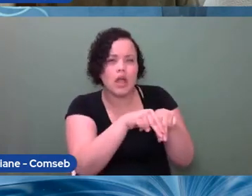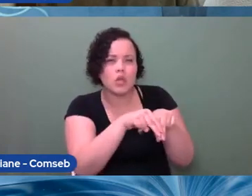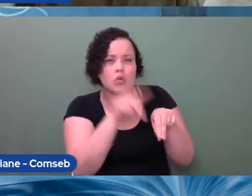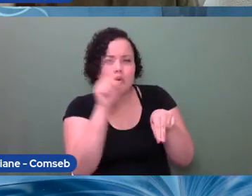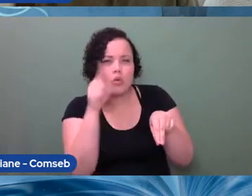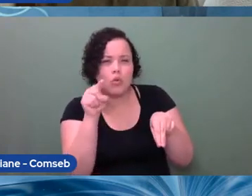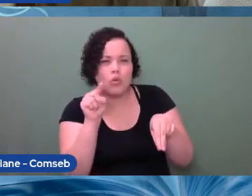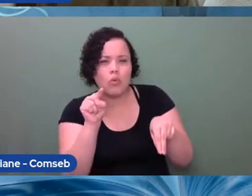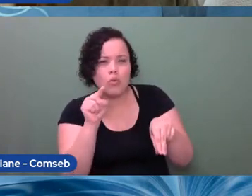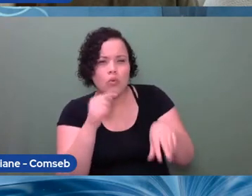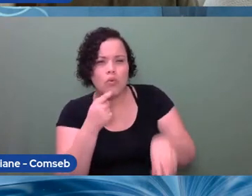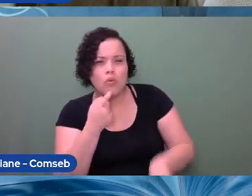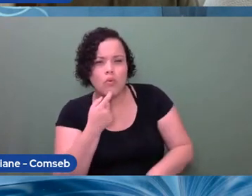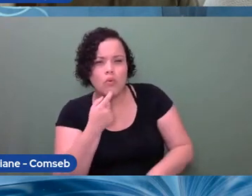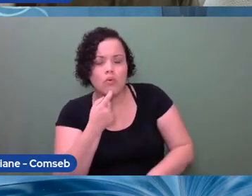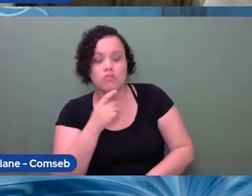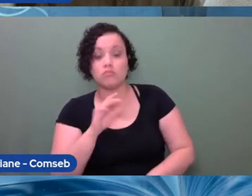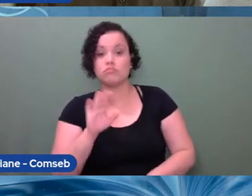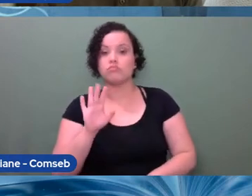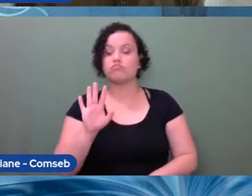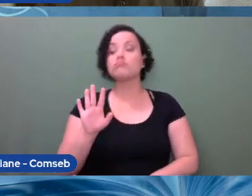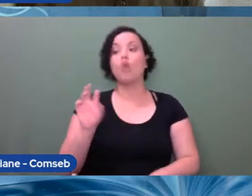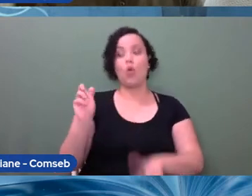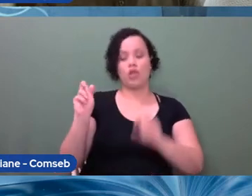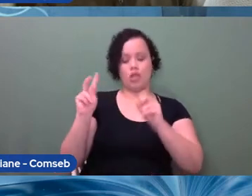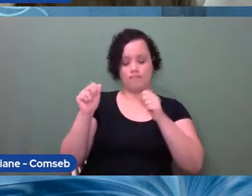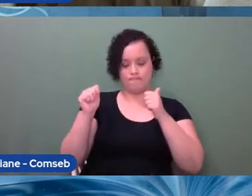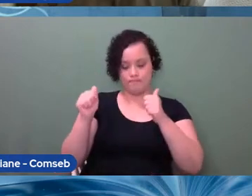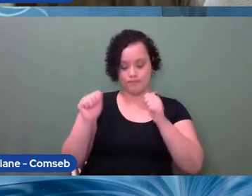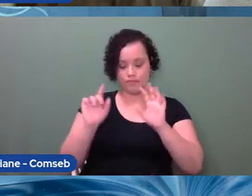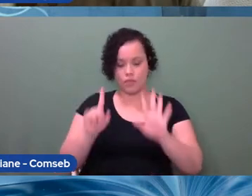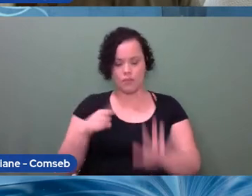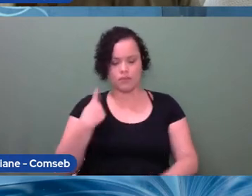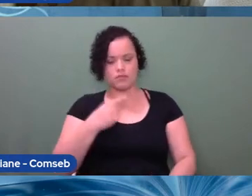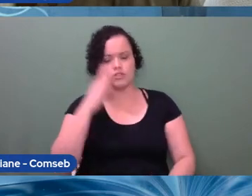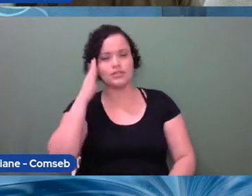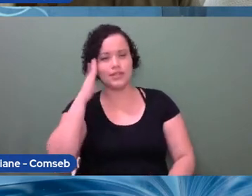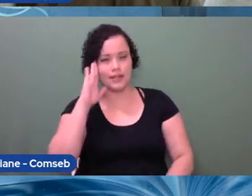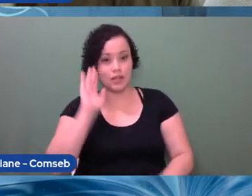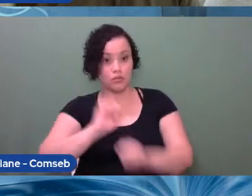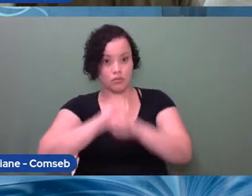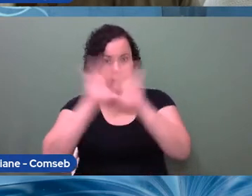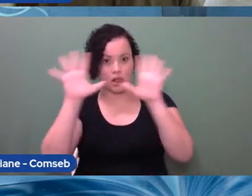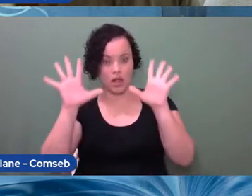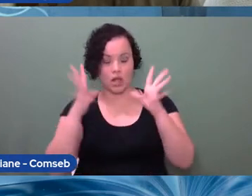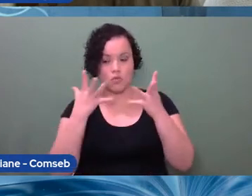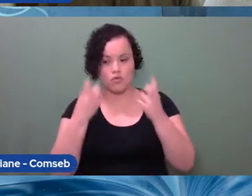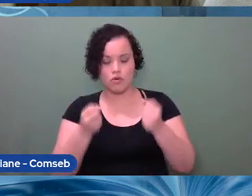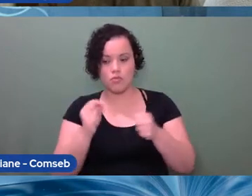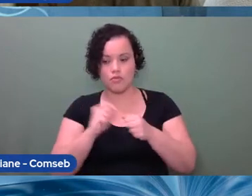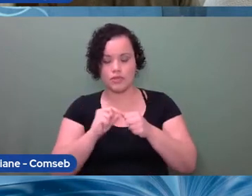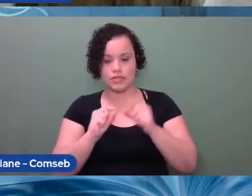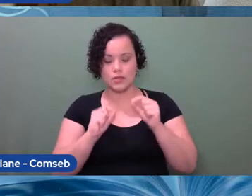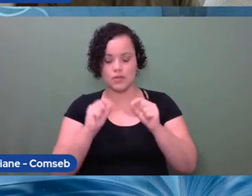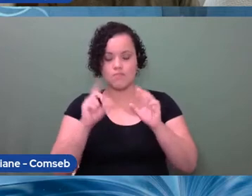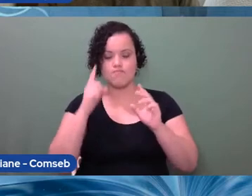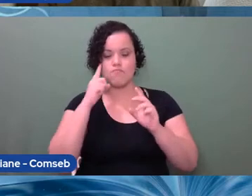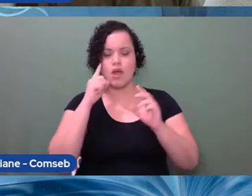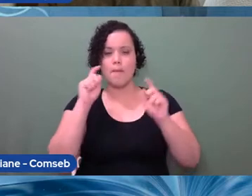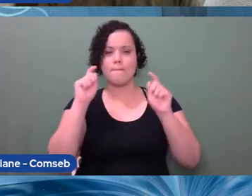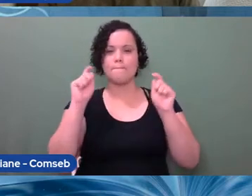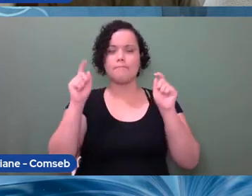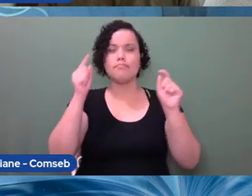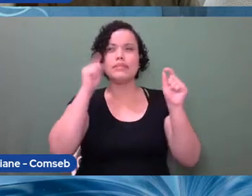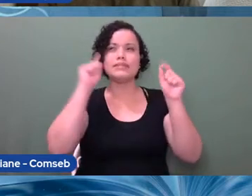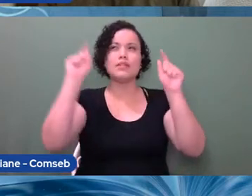Muito bem. Para a gente entender isso com clareza, a gente vai fazer assim uma modelagem, não